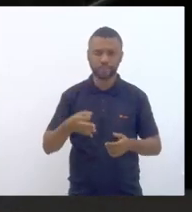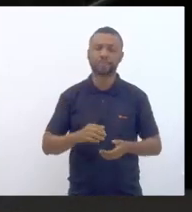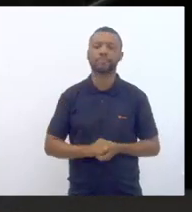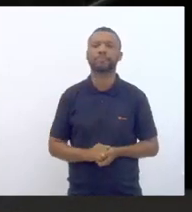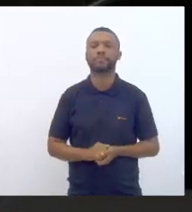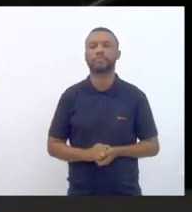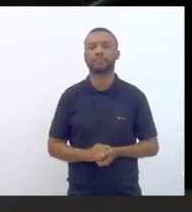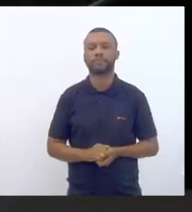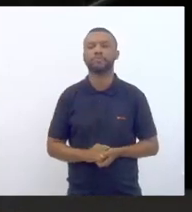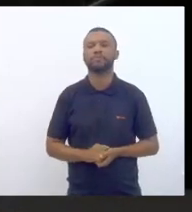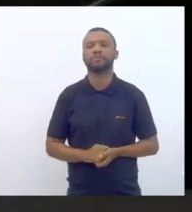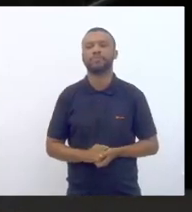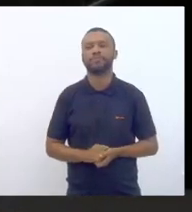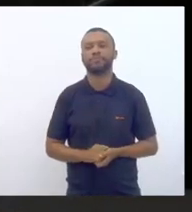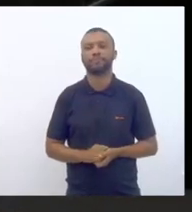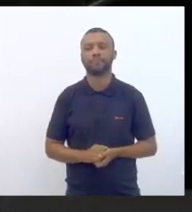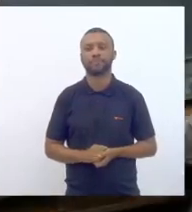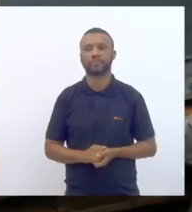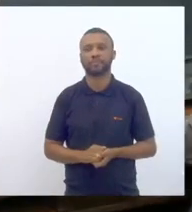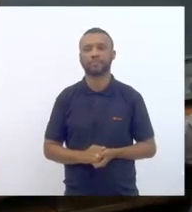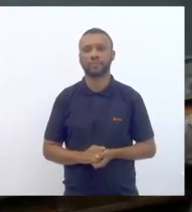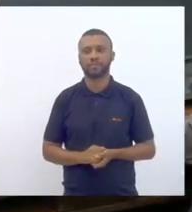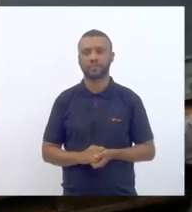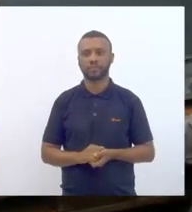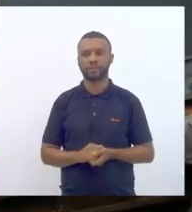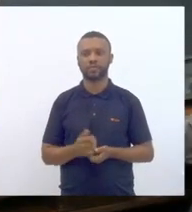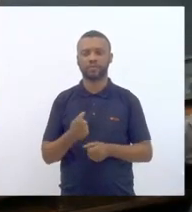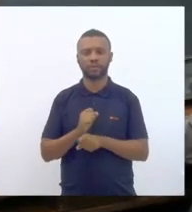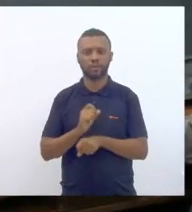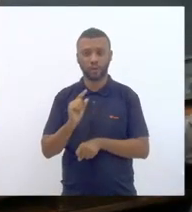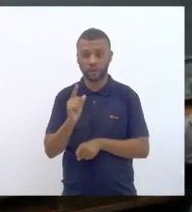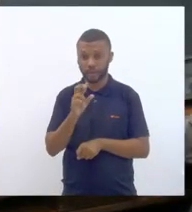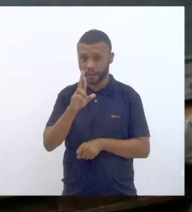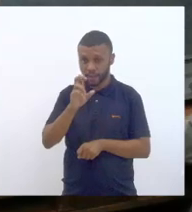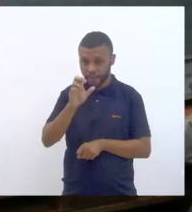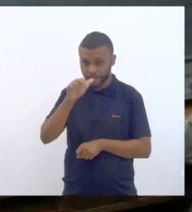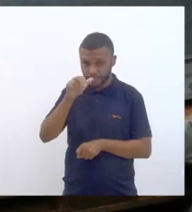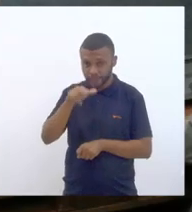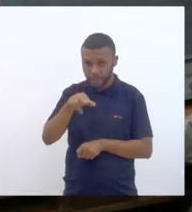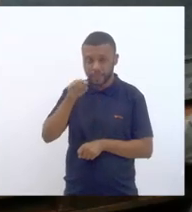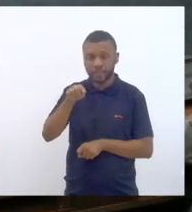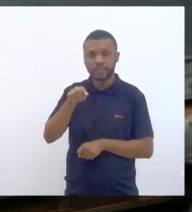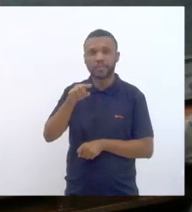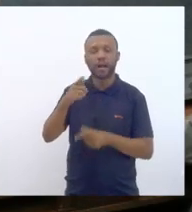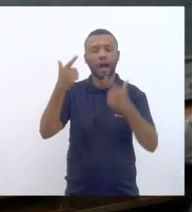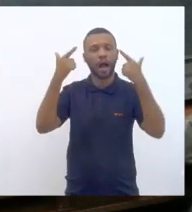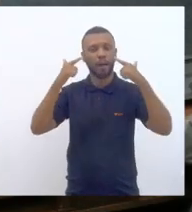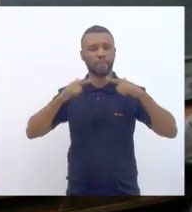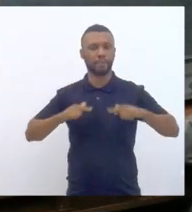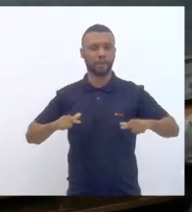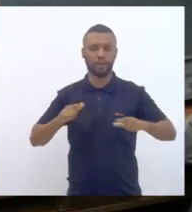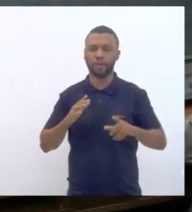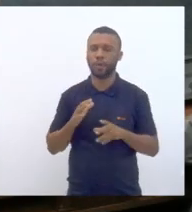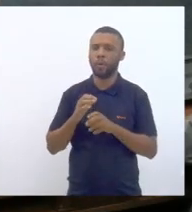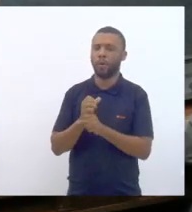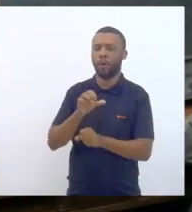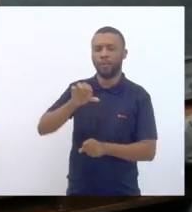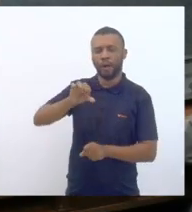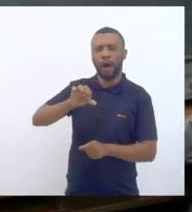Presidente, Tutuca, eu não estou ouvindo nada. Só um minuto, por favor. Renan Ferreirinha, abstenção 9.